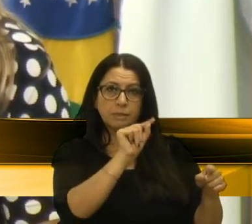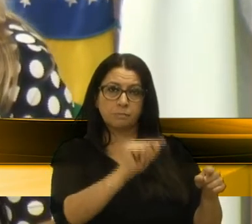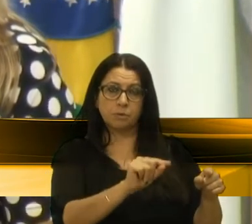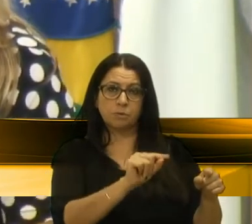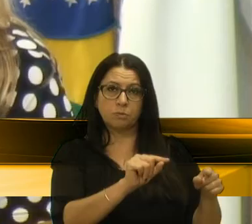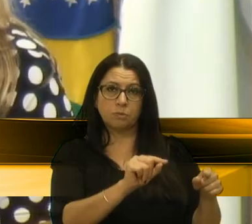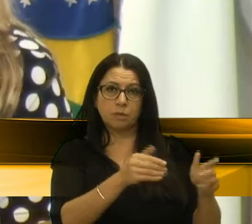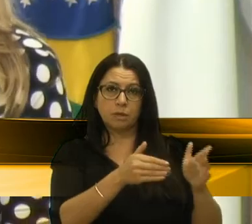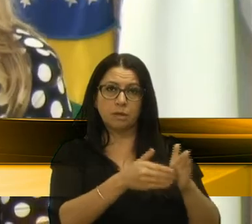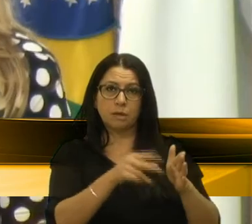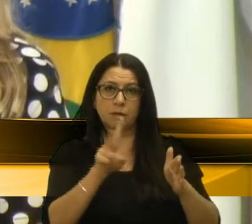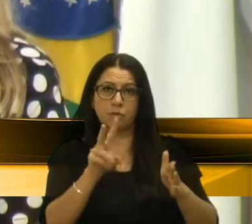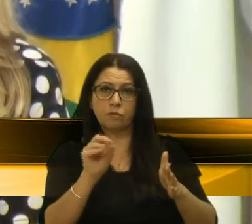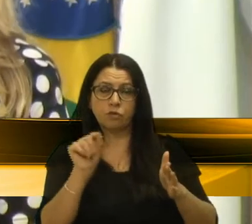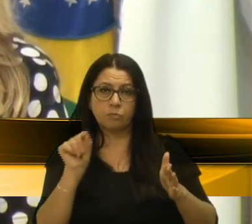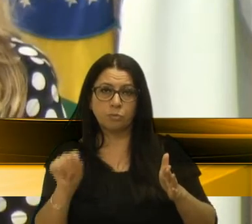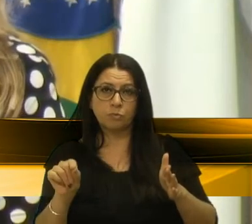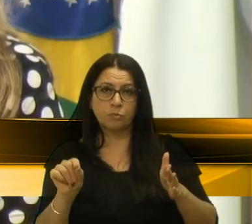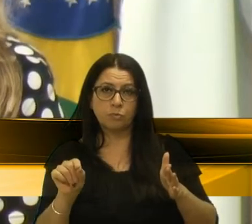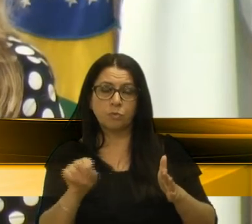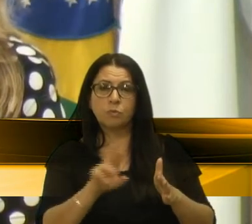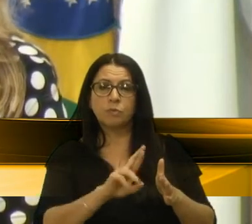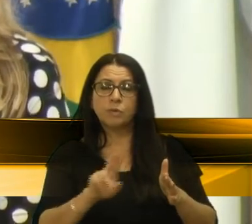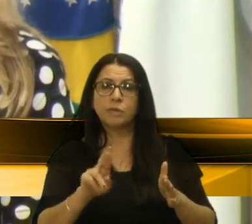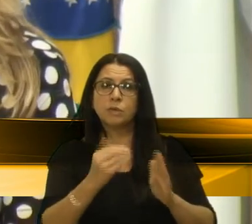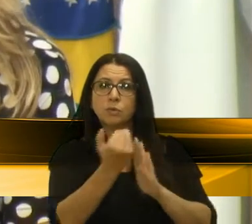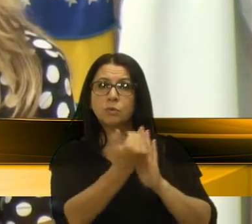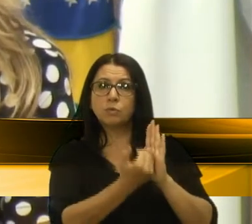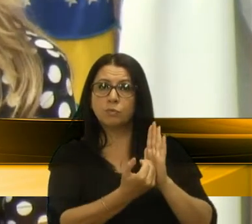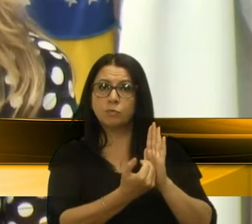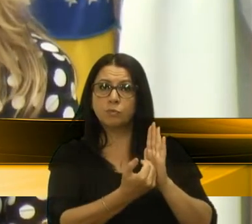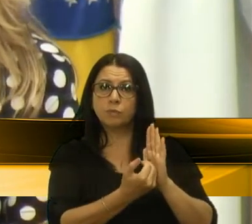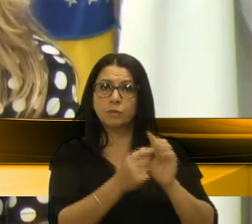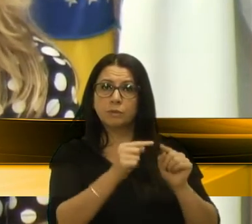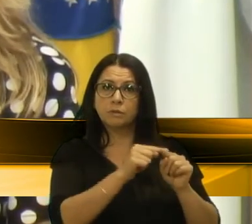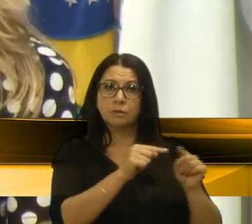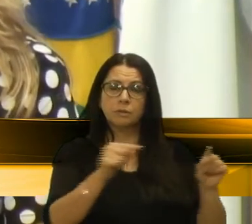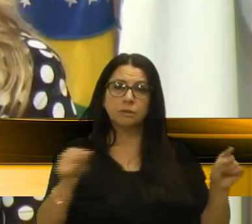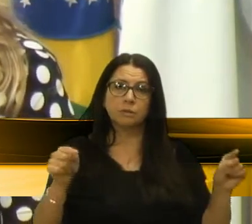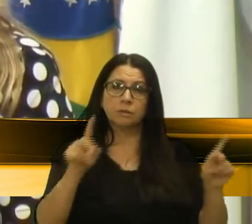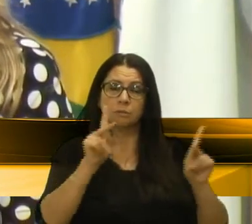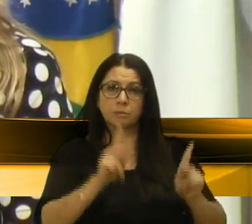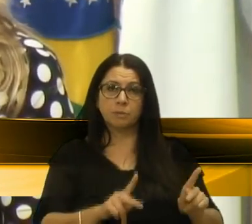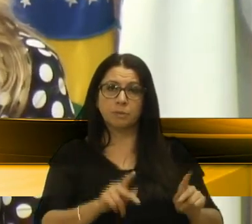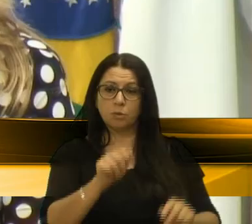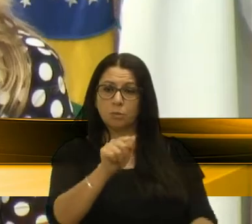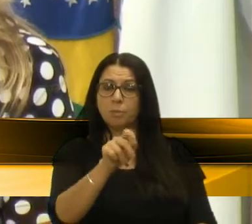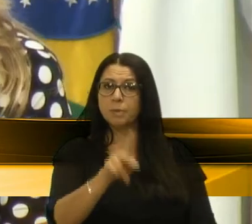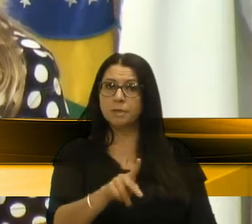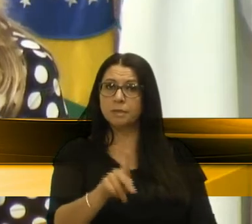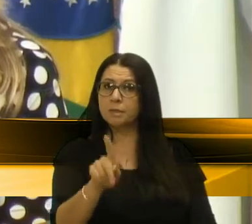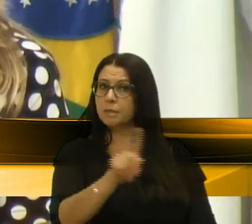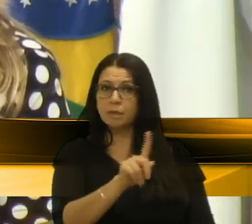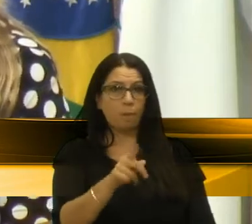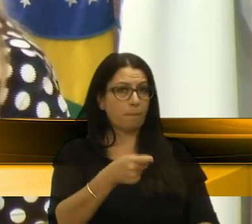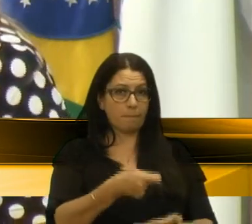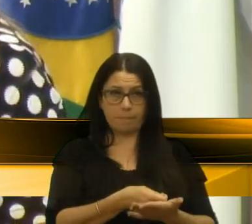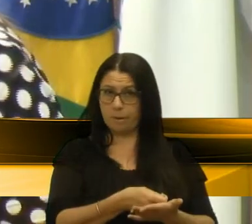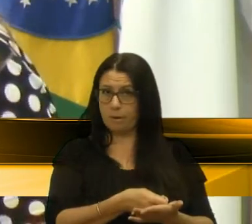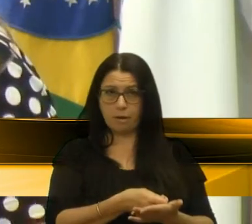R$10.000 a R$20.000, tinha um desconto tem uma faixa de pessoas aposentadas que não pagavam,